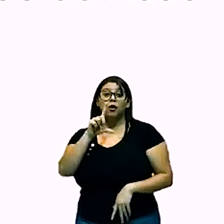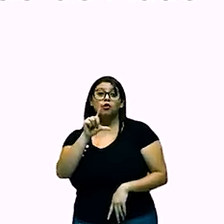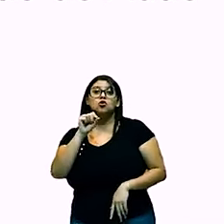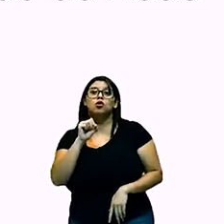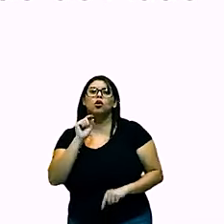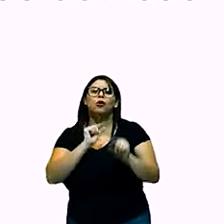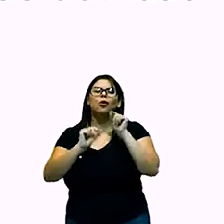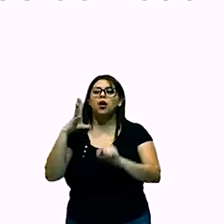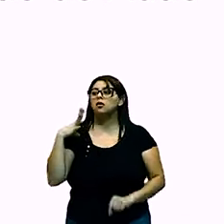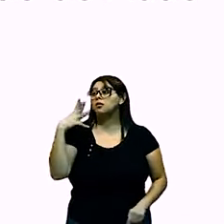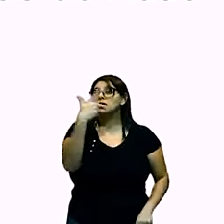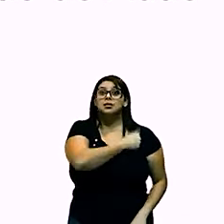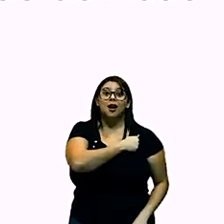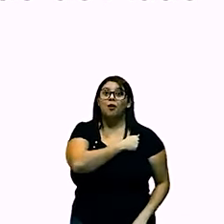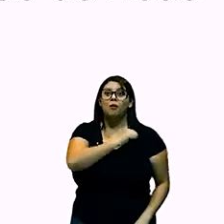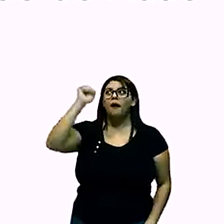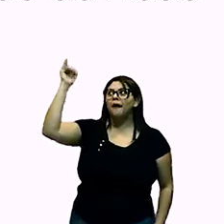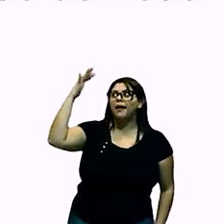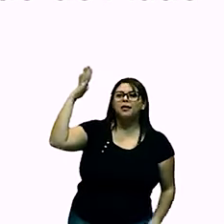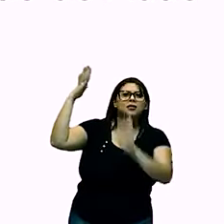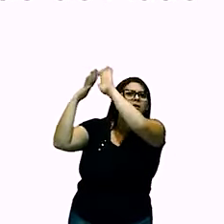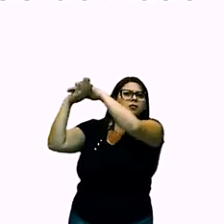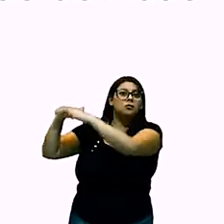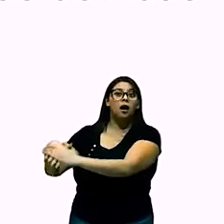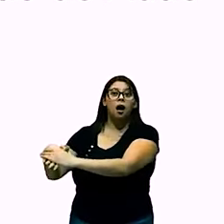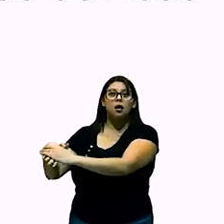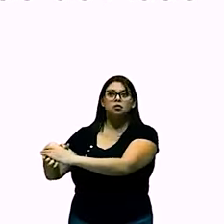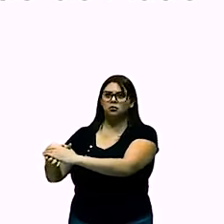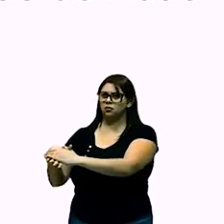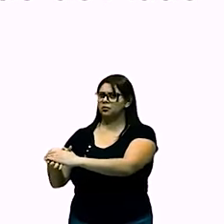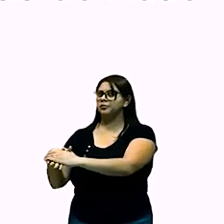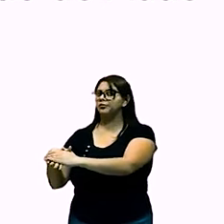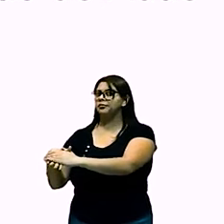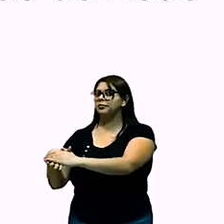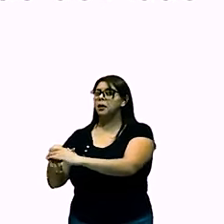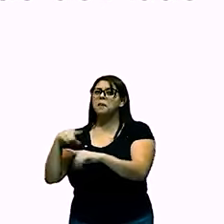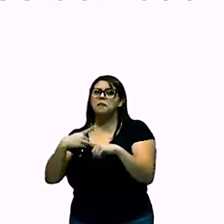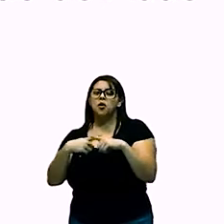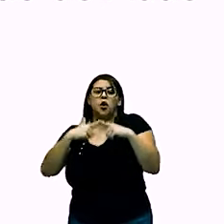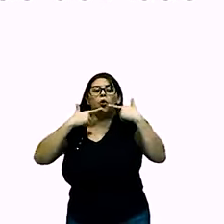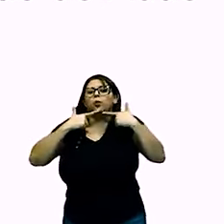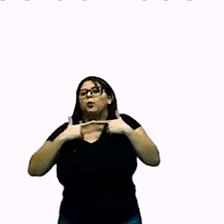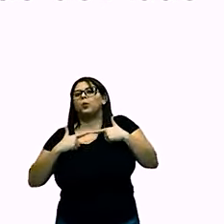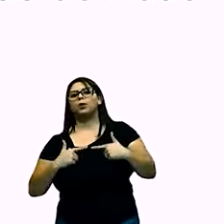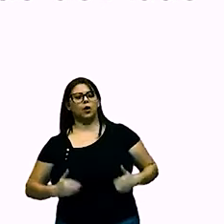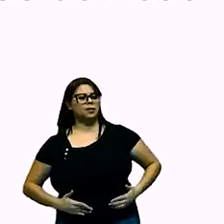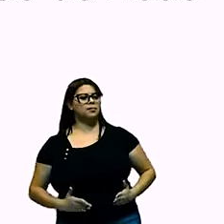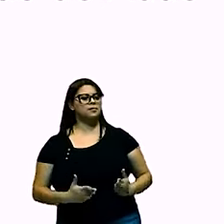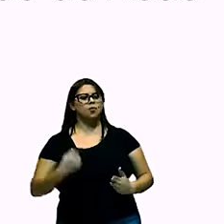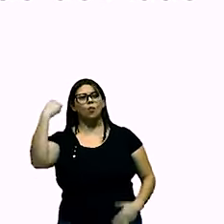salvo sem a graça de Deus. Por quê? Porque você nasce em estado de inocência. Você não precisa da graça de